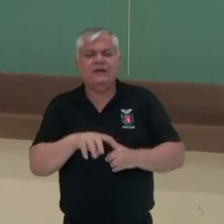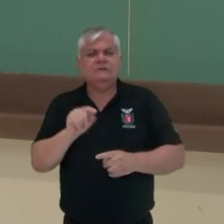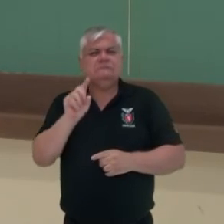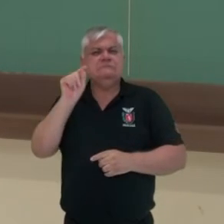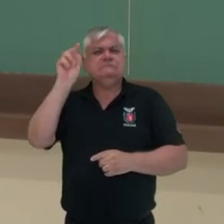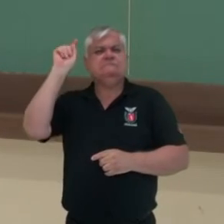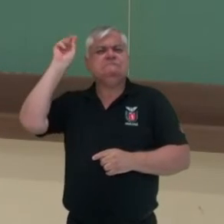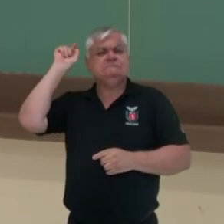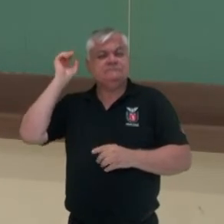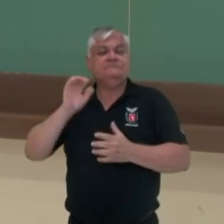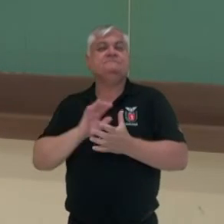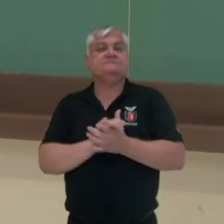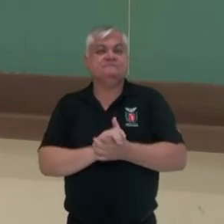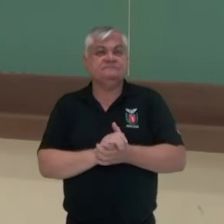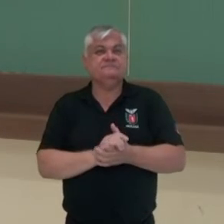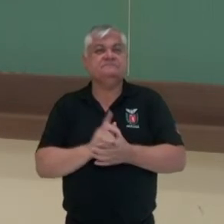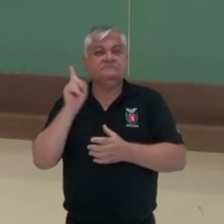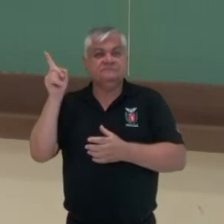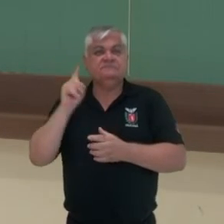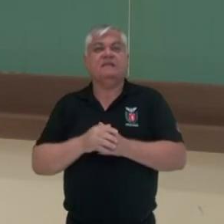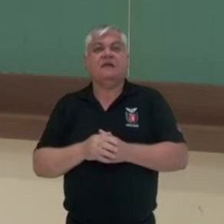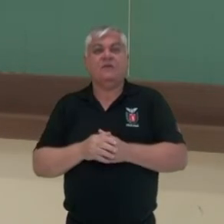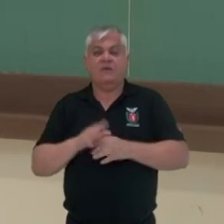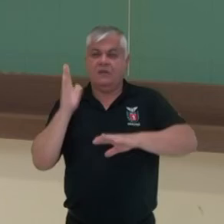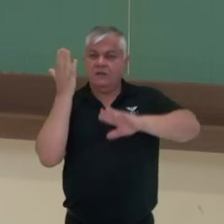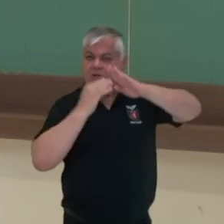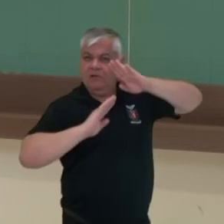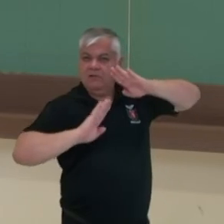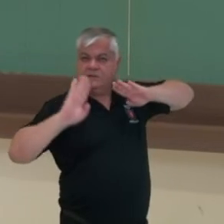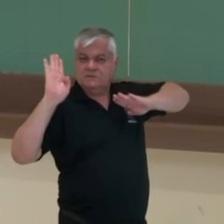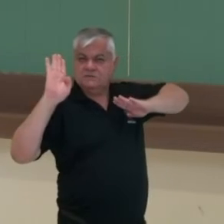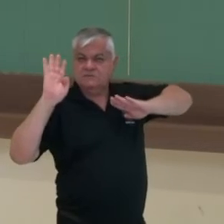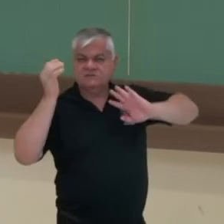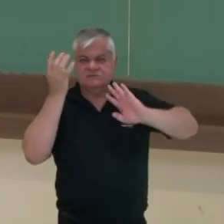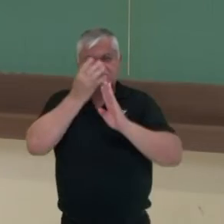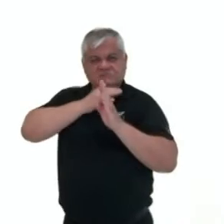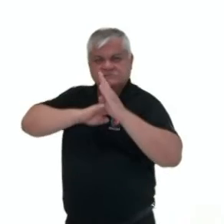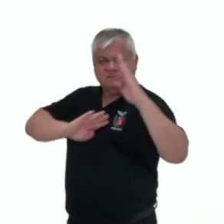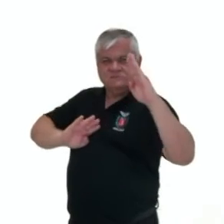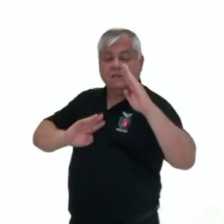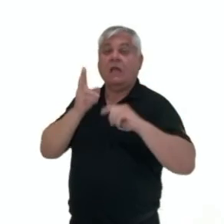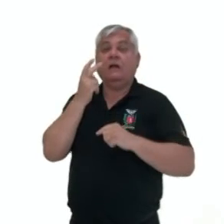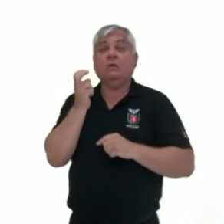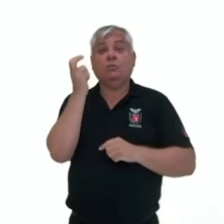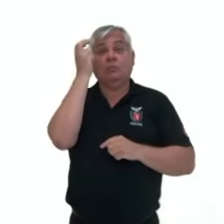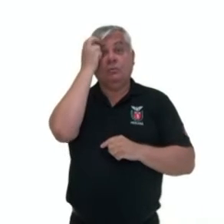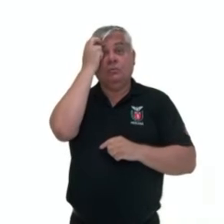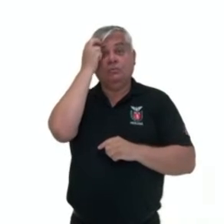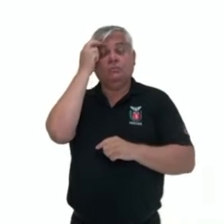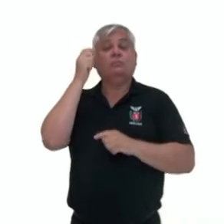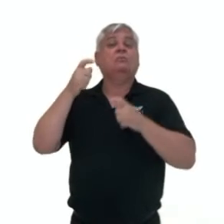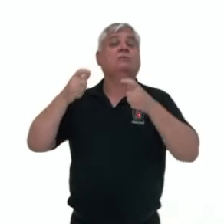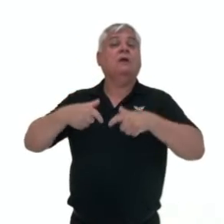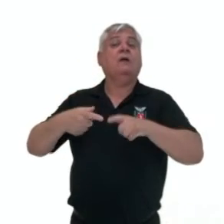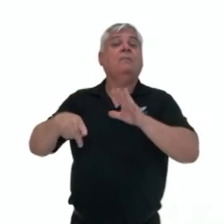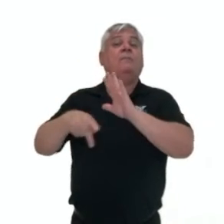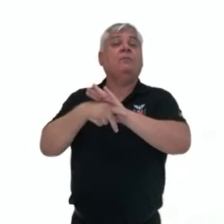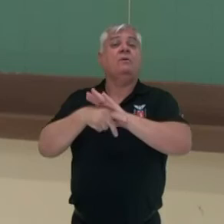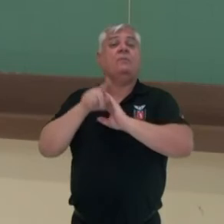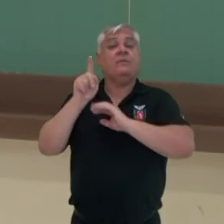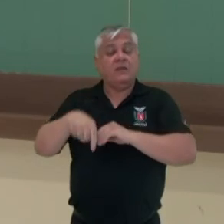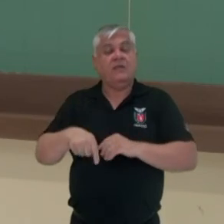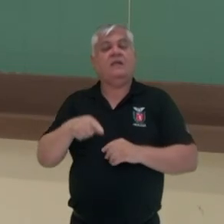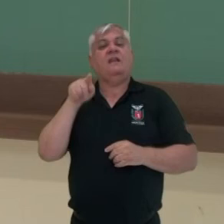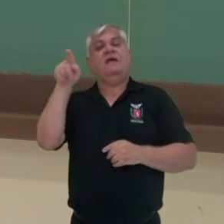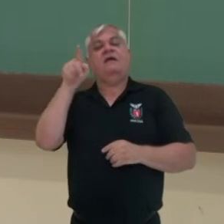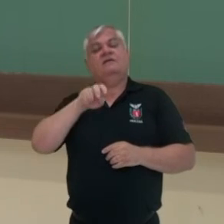atrás. Então, essa luta aqui é uma luta muito antiga. Lembra que a gente falou da cultura, né? Da onde que se encontra? Então, essa luta